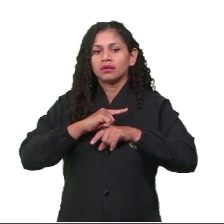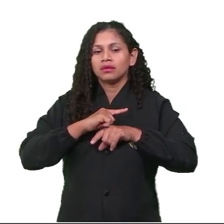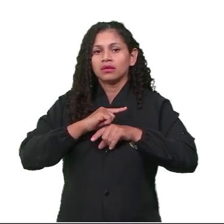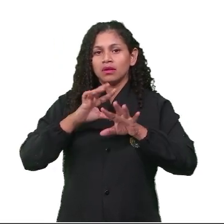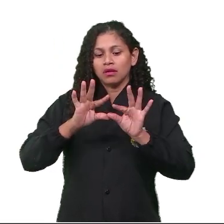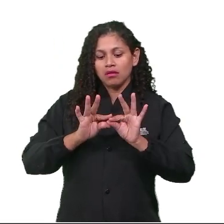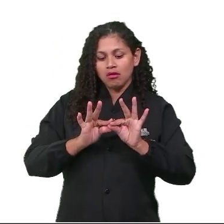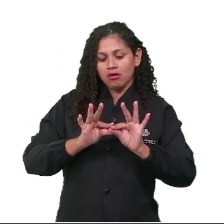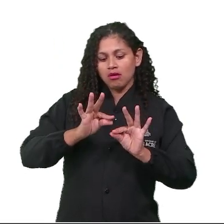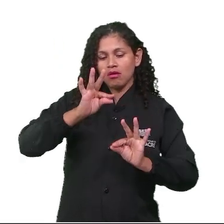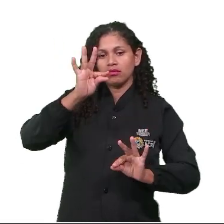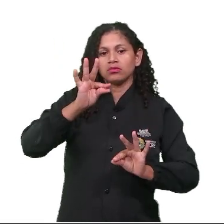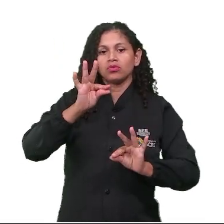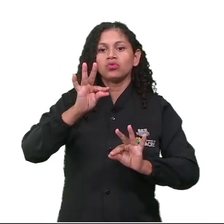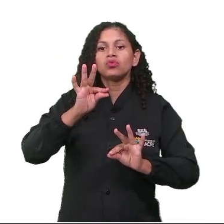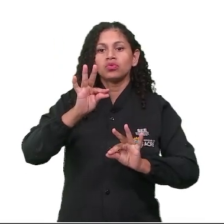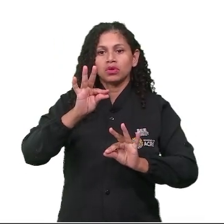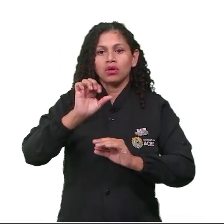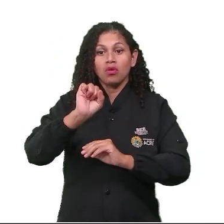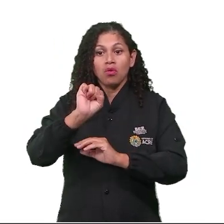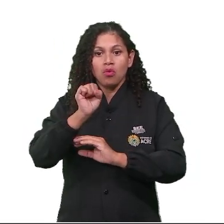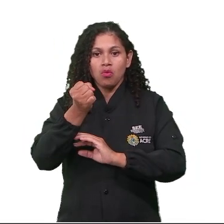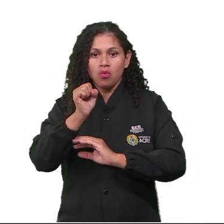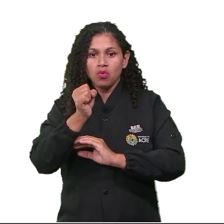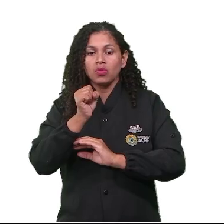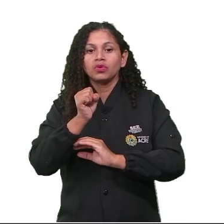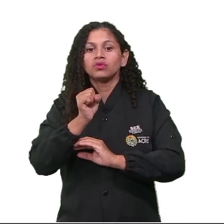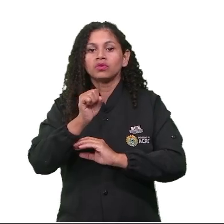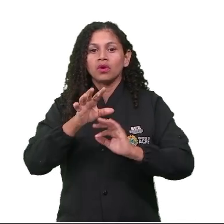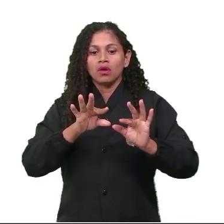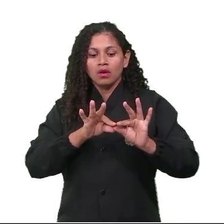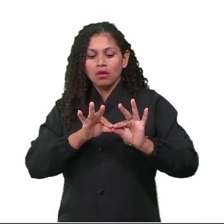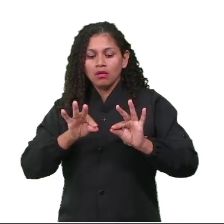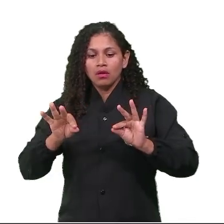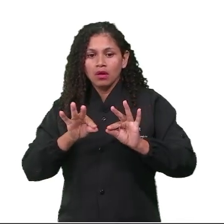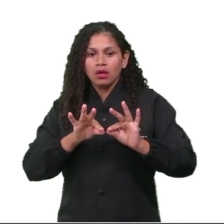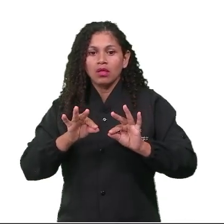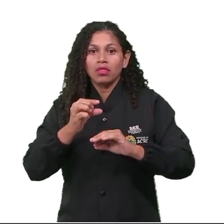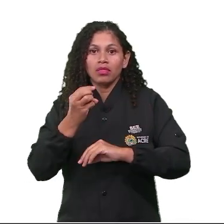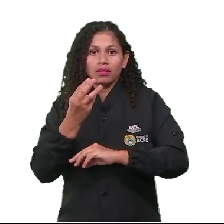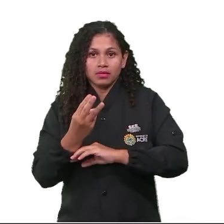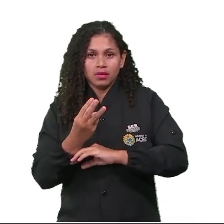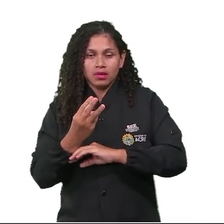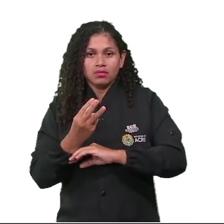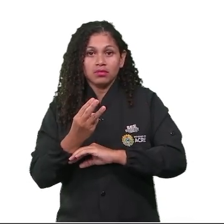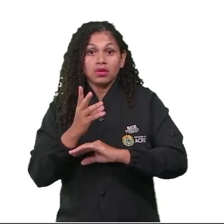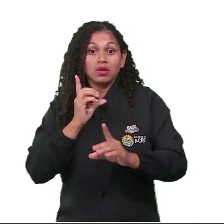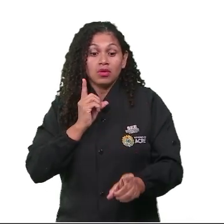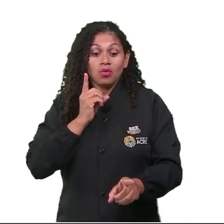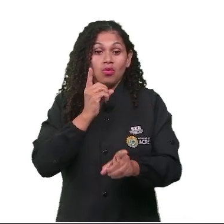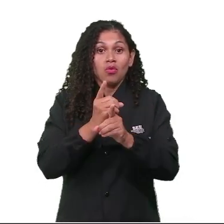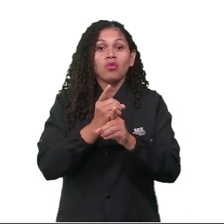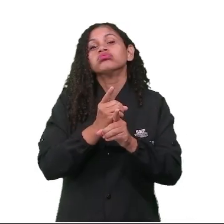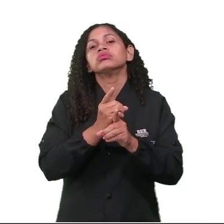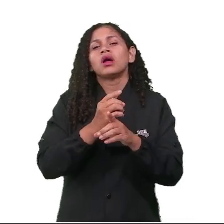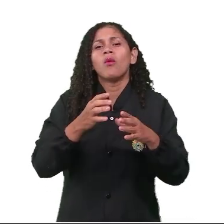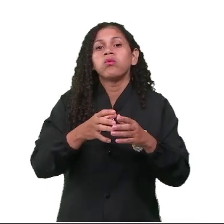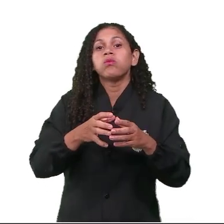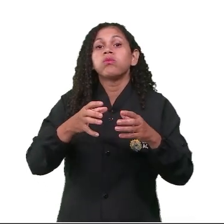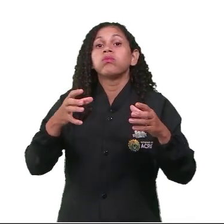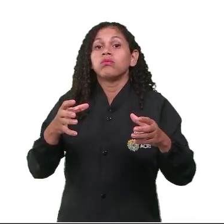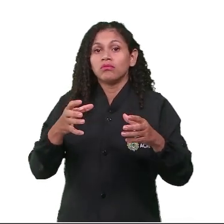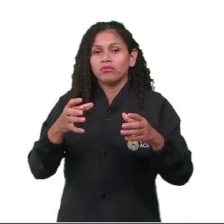do prisma mede 8 centímetros, determine o volume desse prisma. Então, quais são as